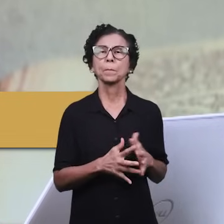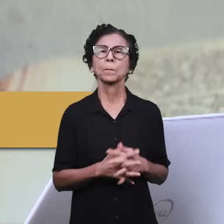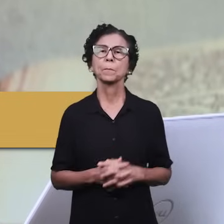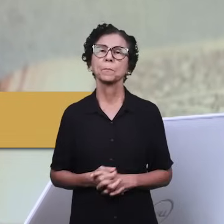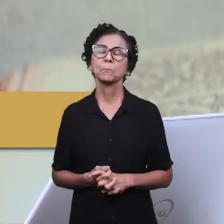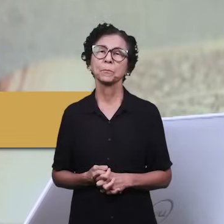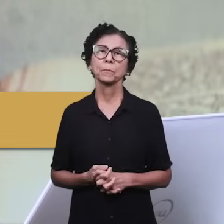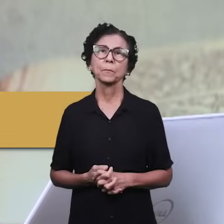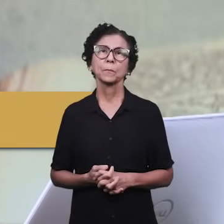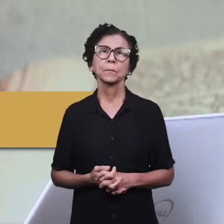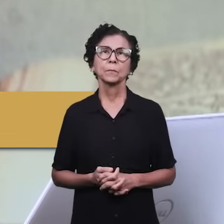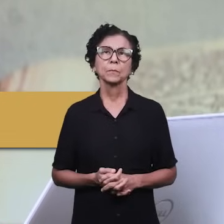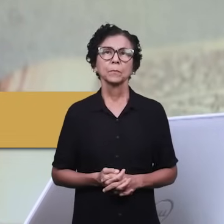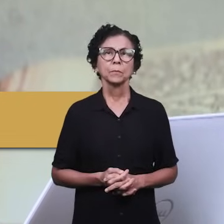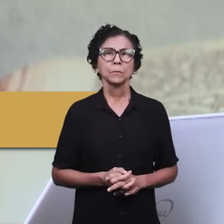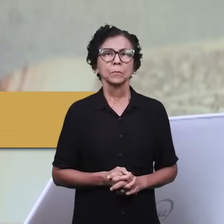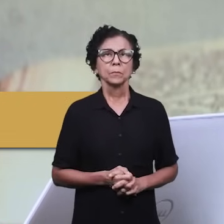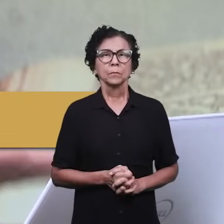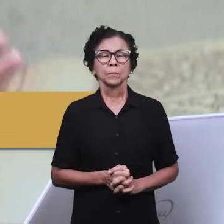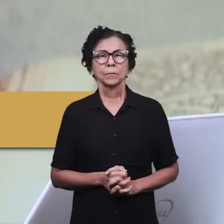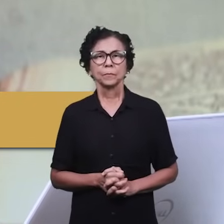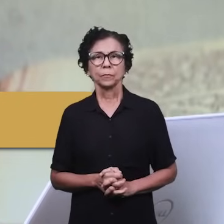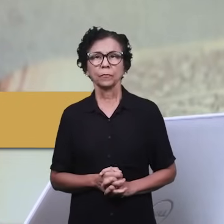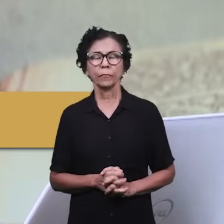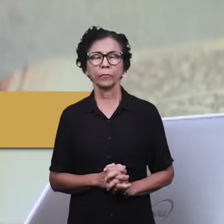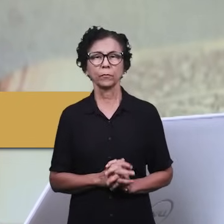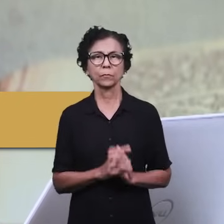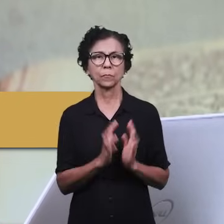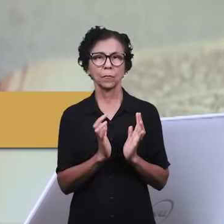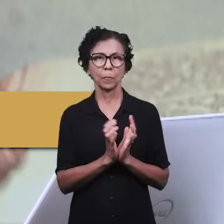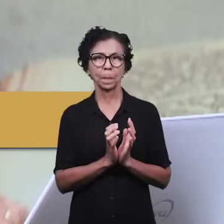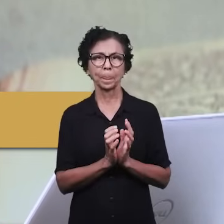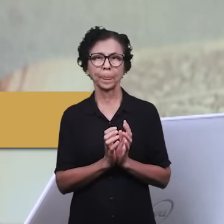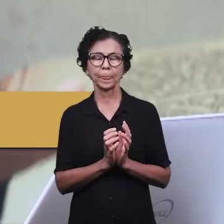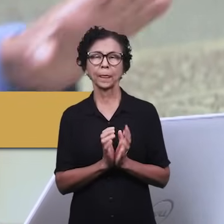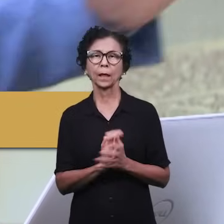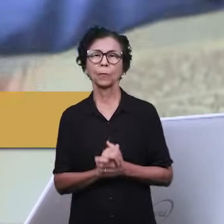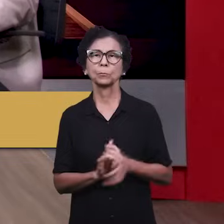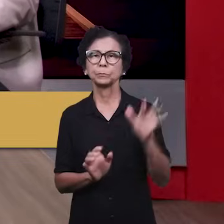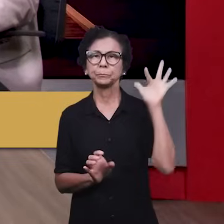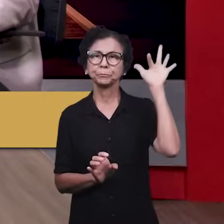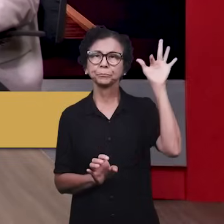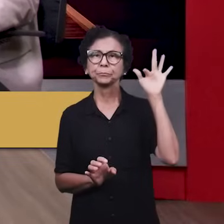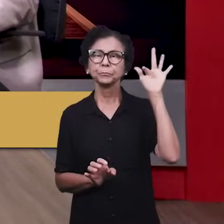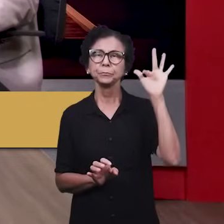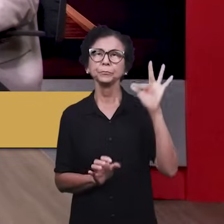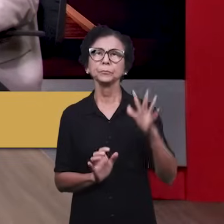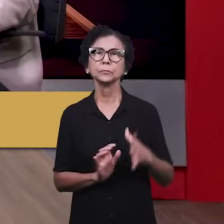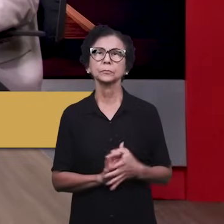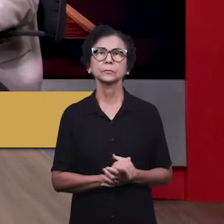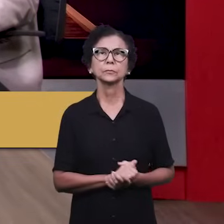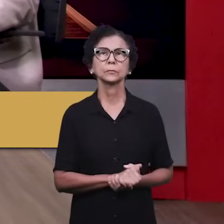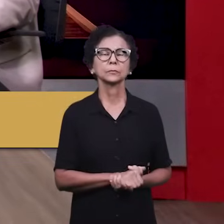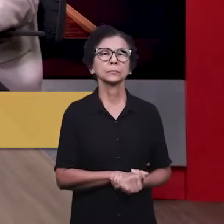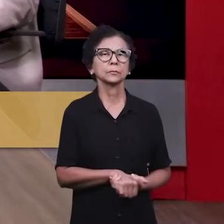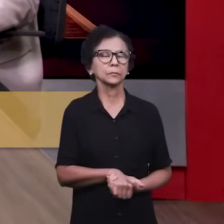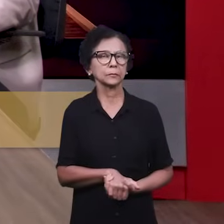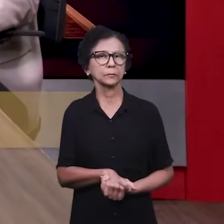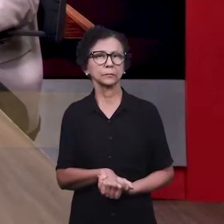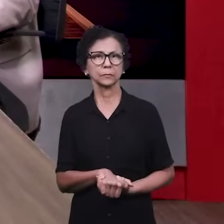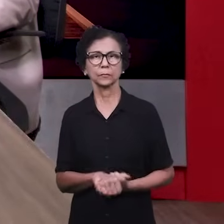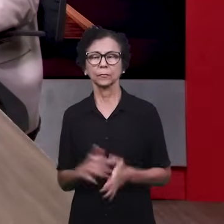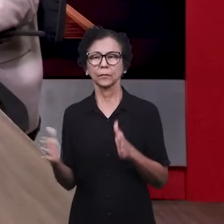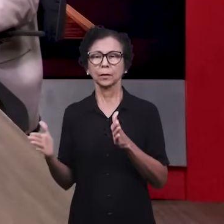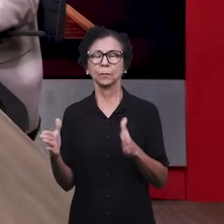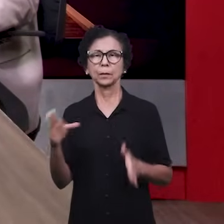Mas, então, são esses homens. Queria citar, para a gente ter uma questão básica, antes de entrar na era, vamos entrar na era imperial, né,